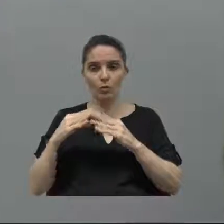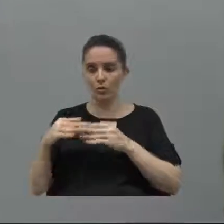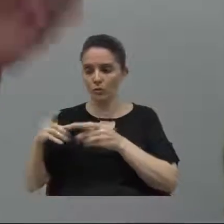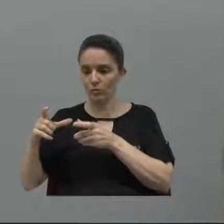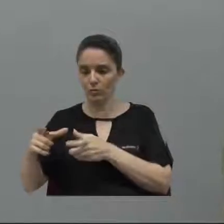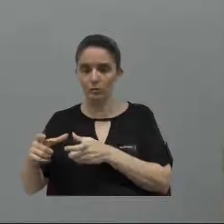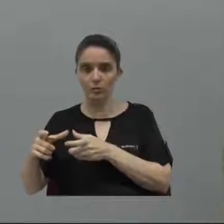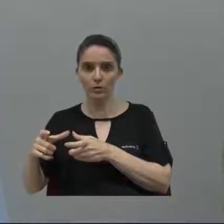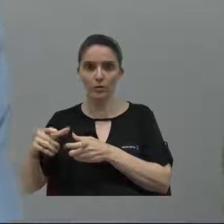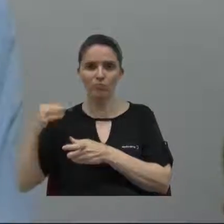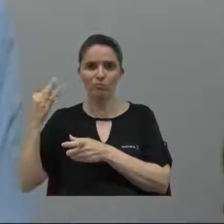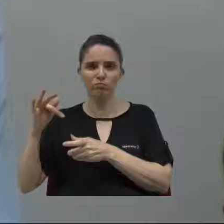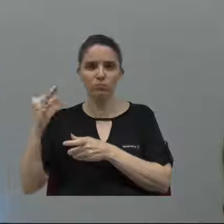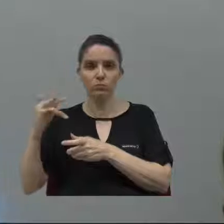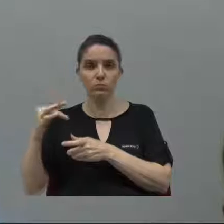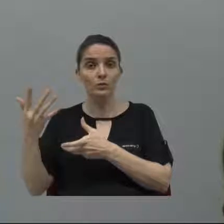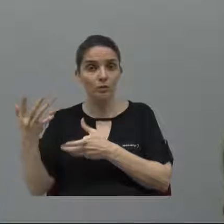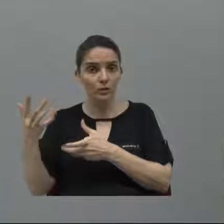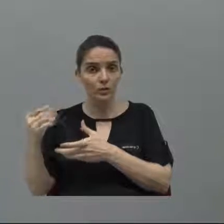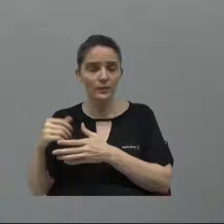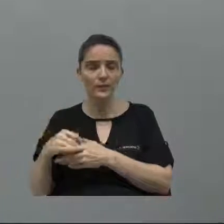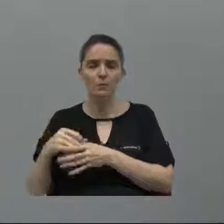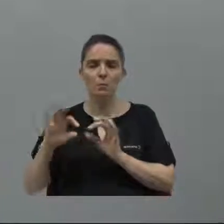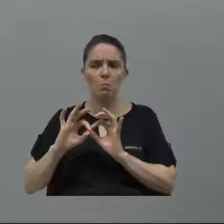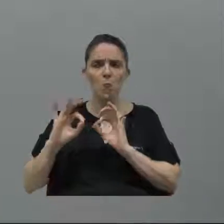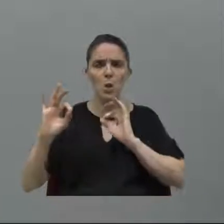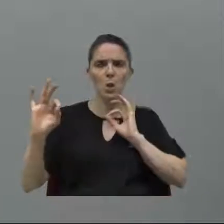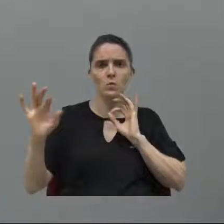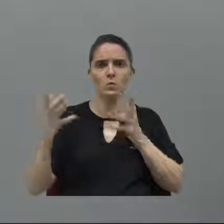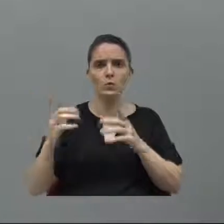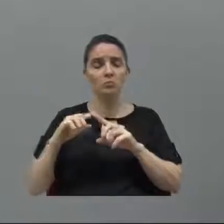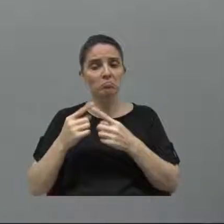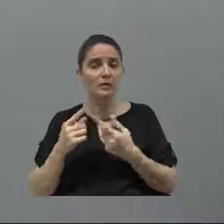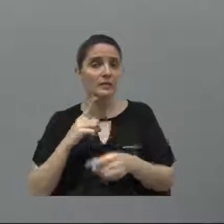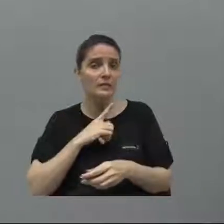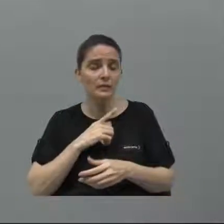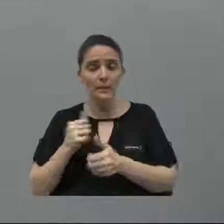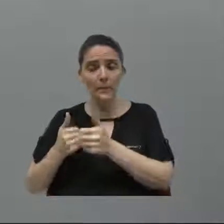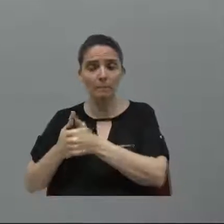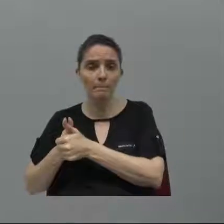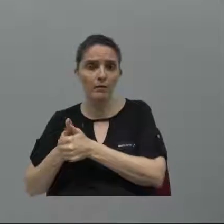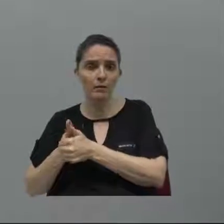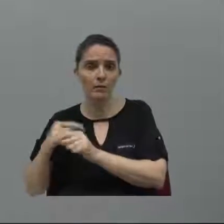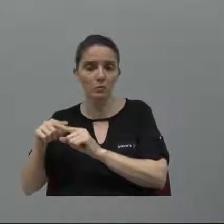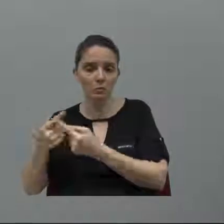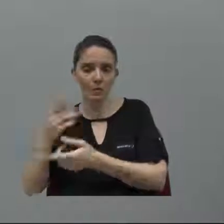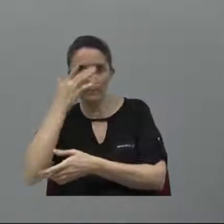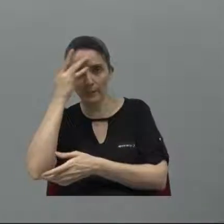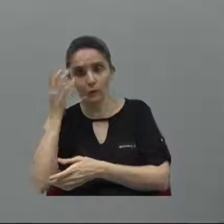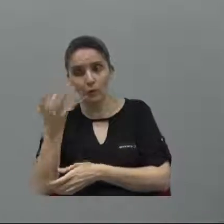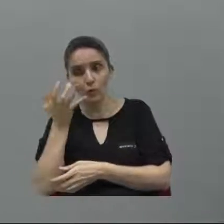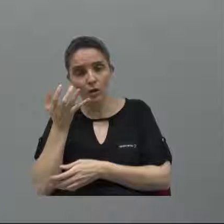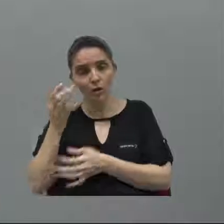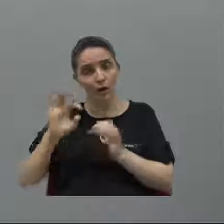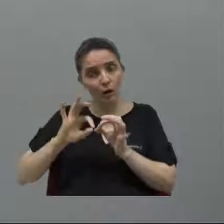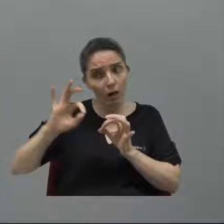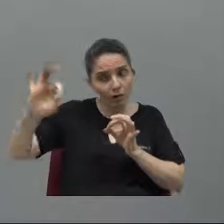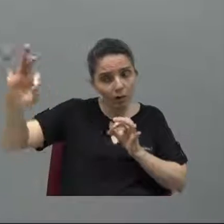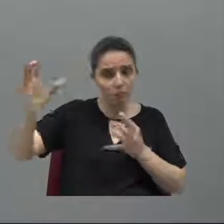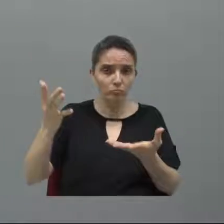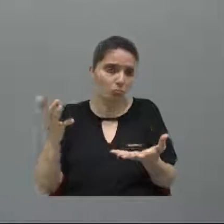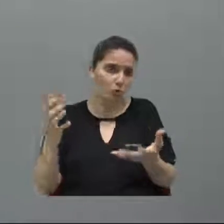fazer natação lá. Então, existe uma dificuldade, e às vezes tem local mais próximo. Então, isso tem que ser analisado. Lógico que